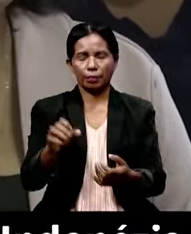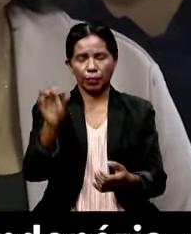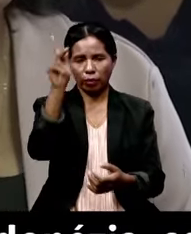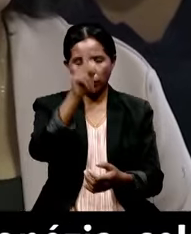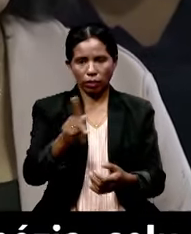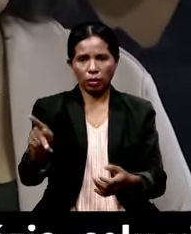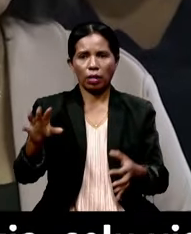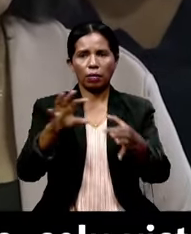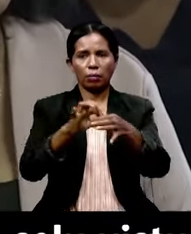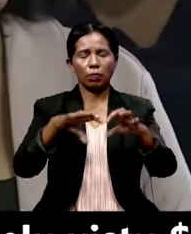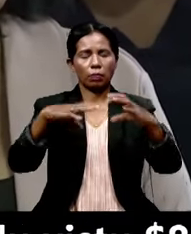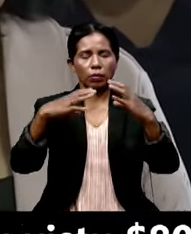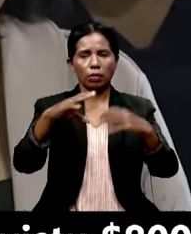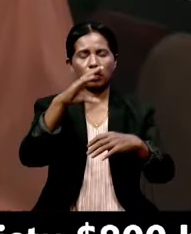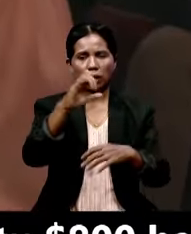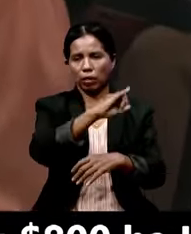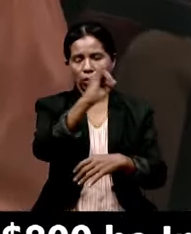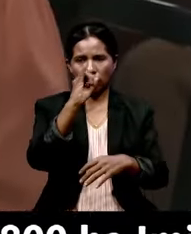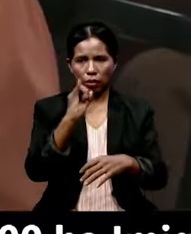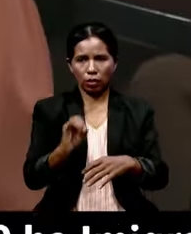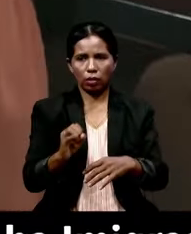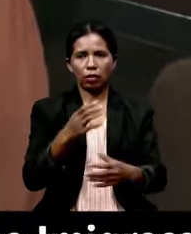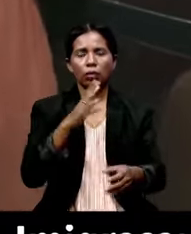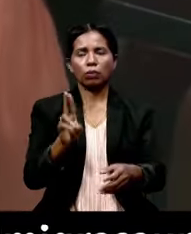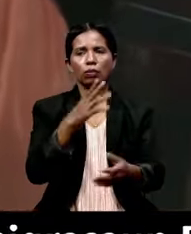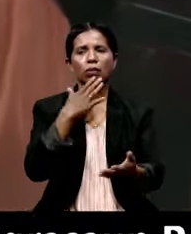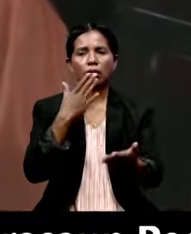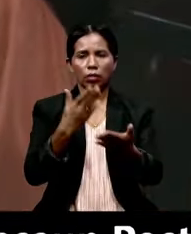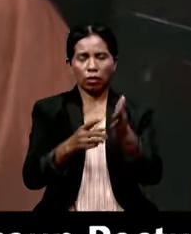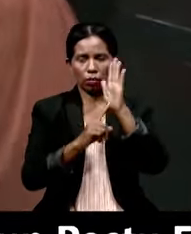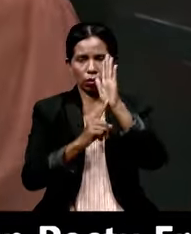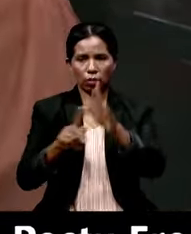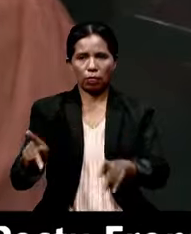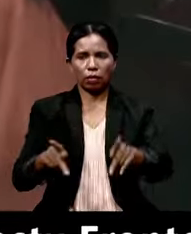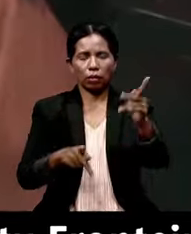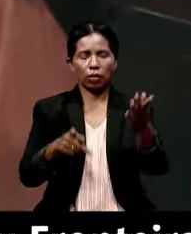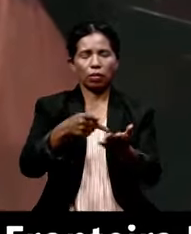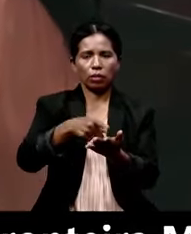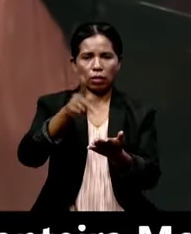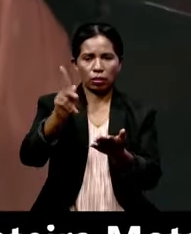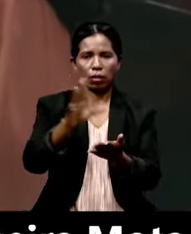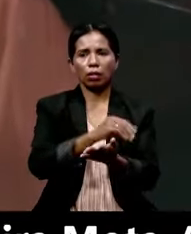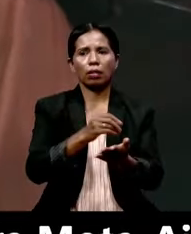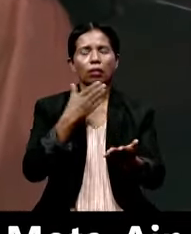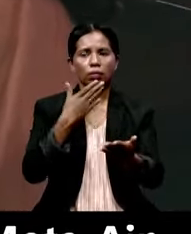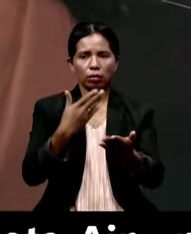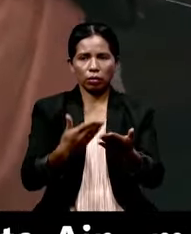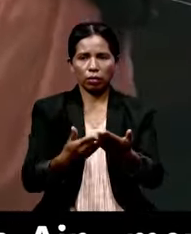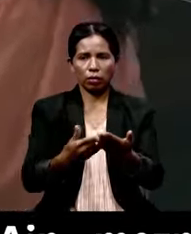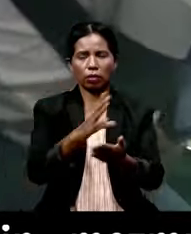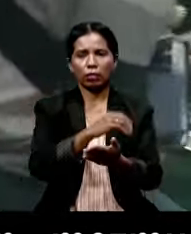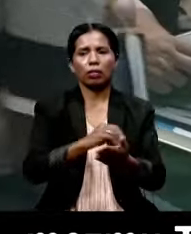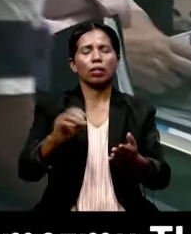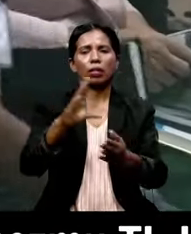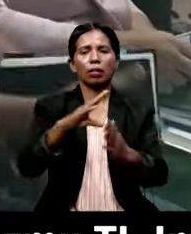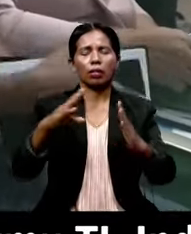né, membro Comissão C, identifica a execução dia e a transferência pública, salário e vencimento, bens e serviço no capital